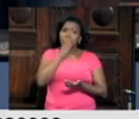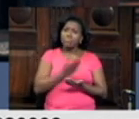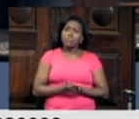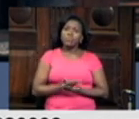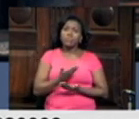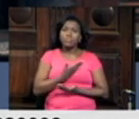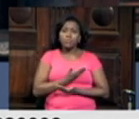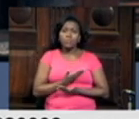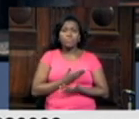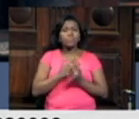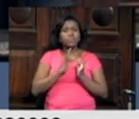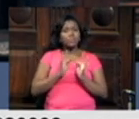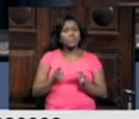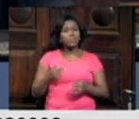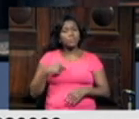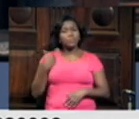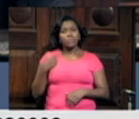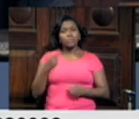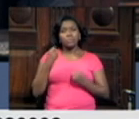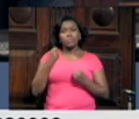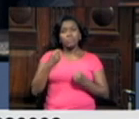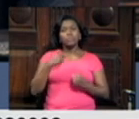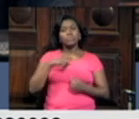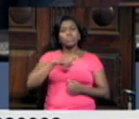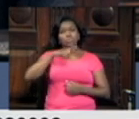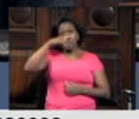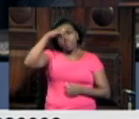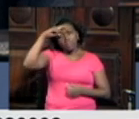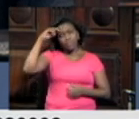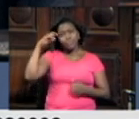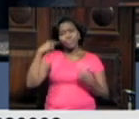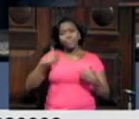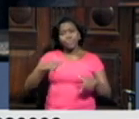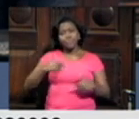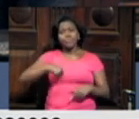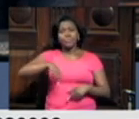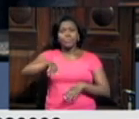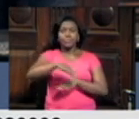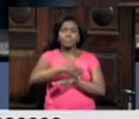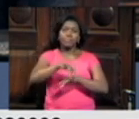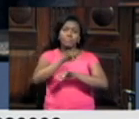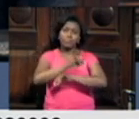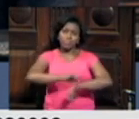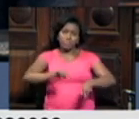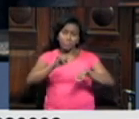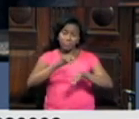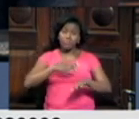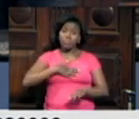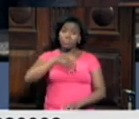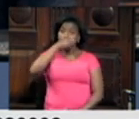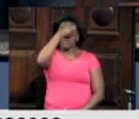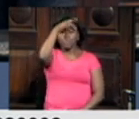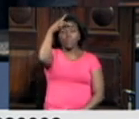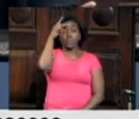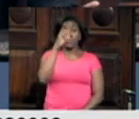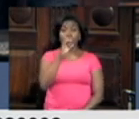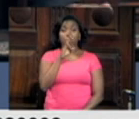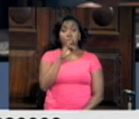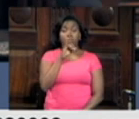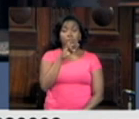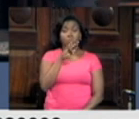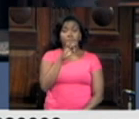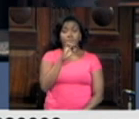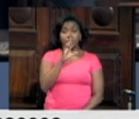Não tenho muita força, mas sou trabalhador, vou para a rua fazer campanha. E meu prefeito também, Crivella. Ainda